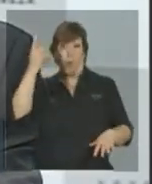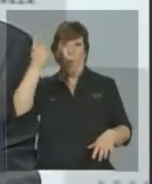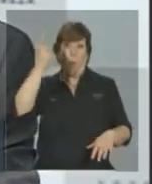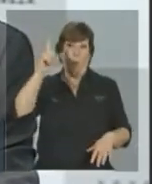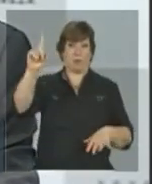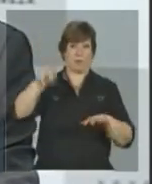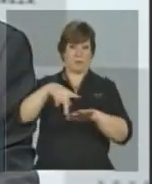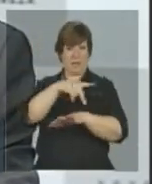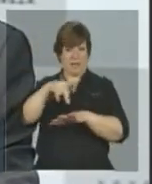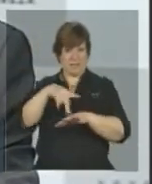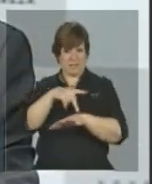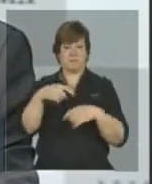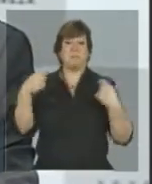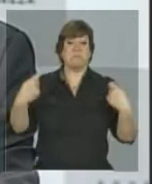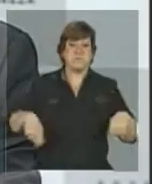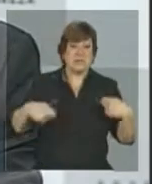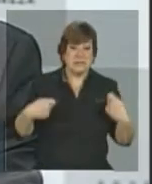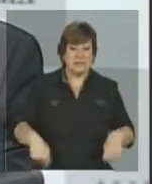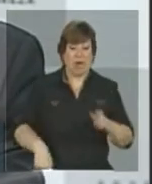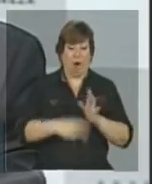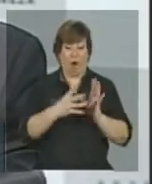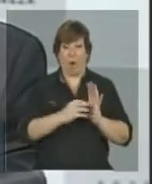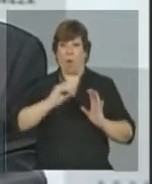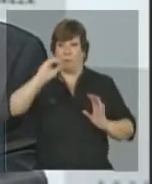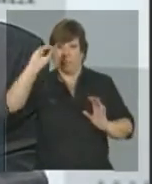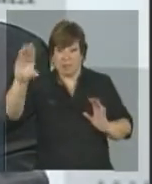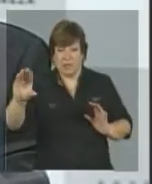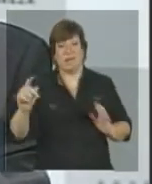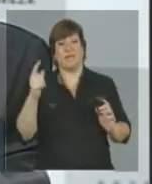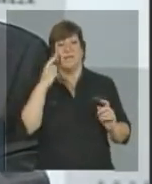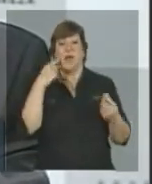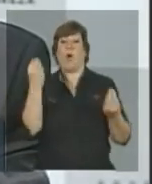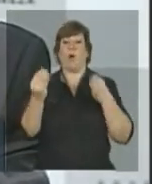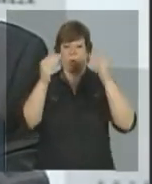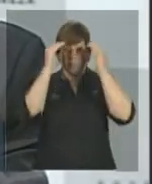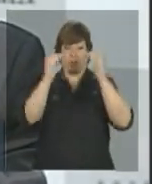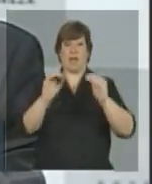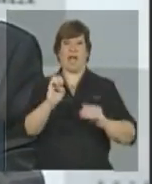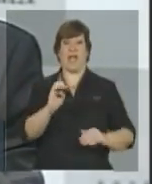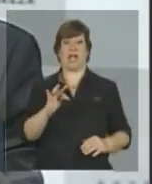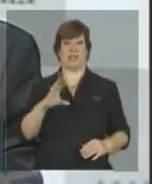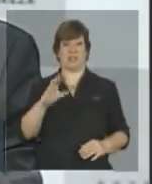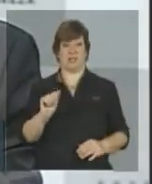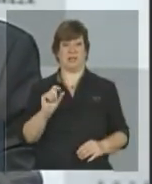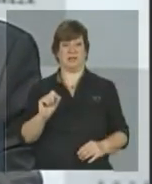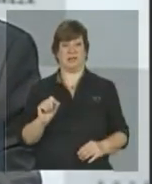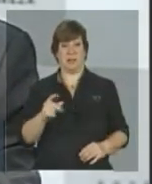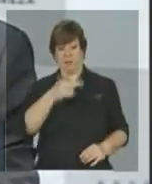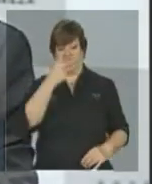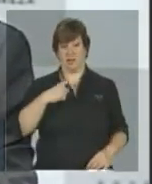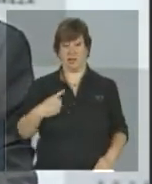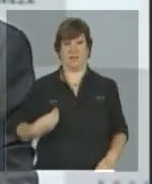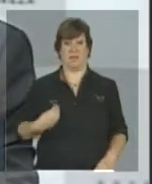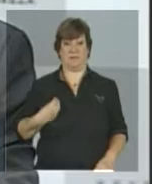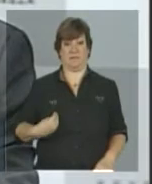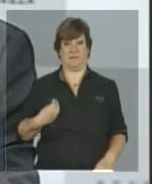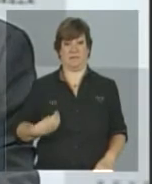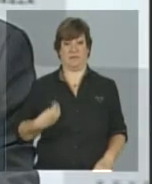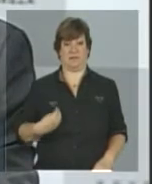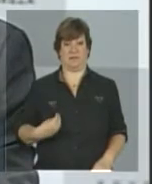que obedecido os preceitos éticos, quais sejam a realização a partir de doadores vivos